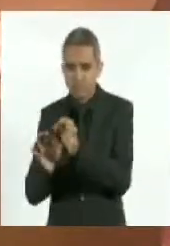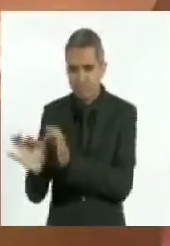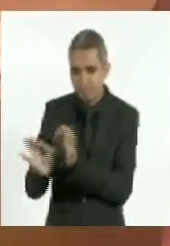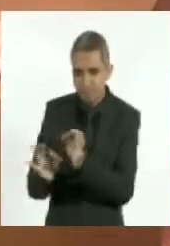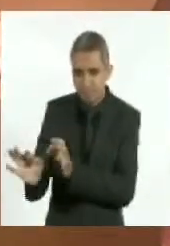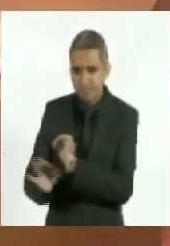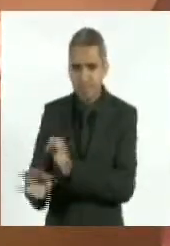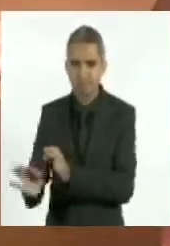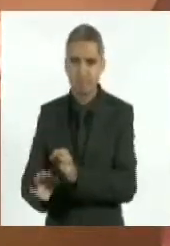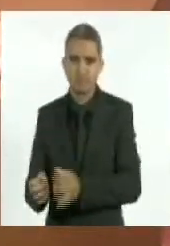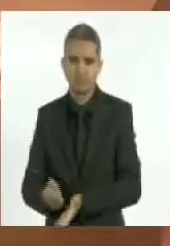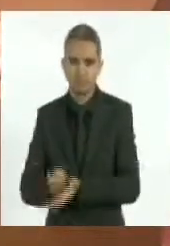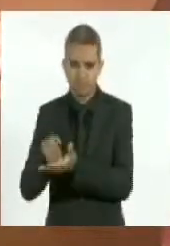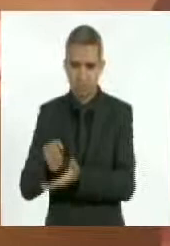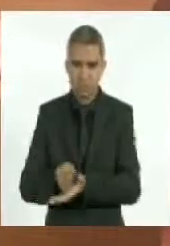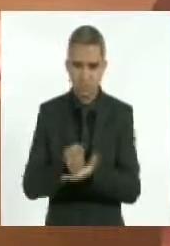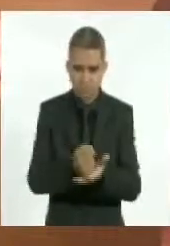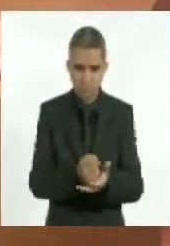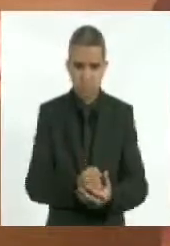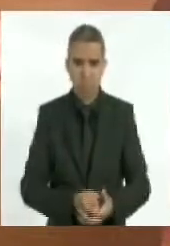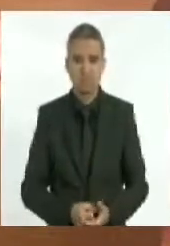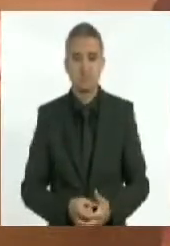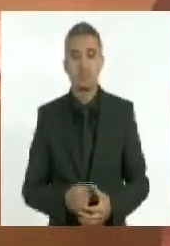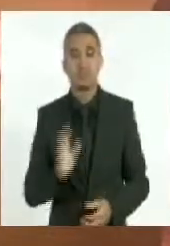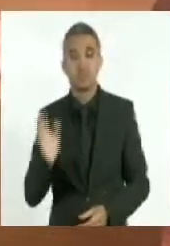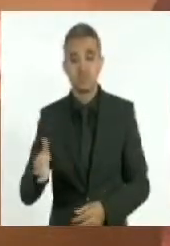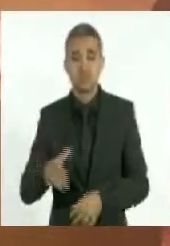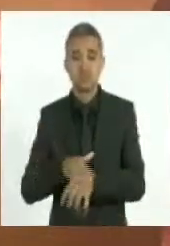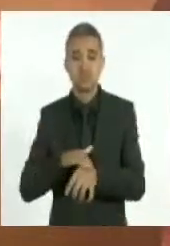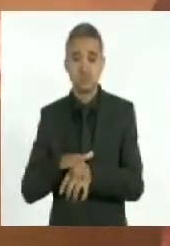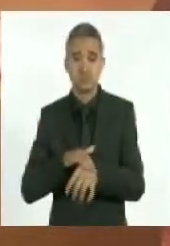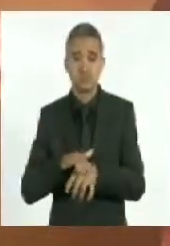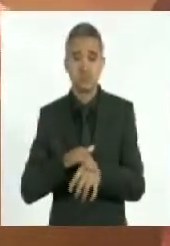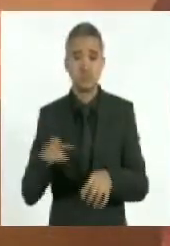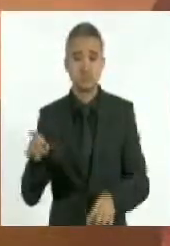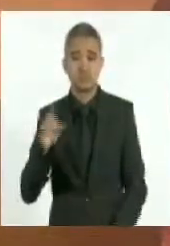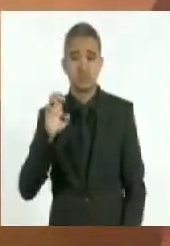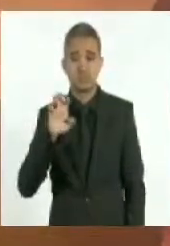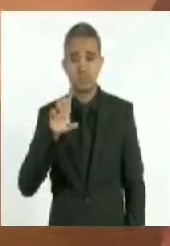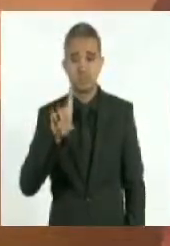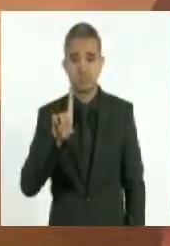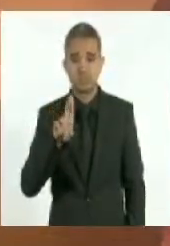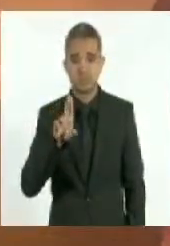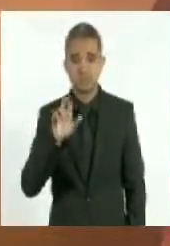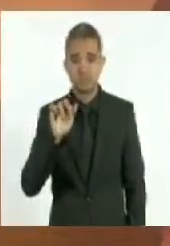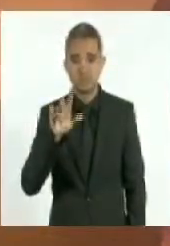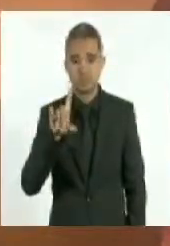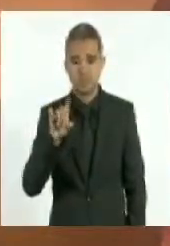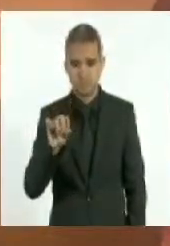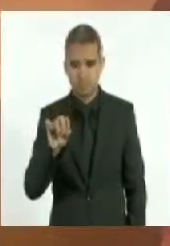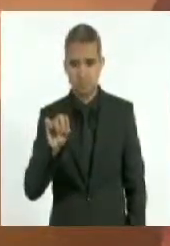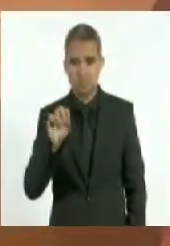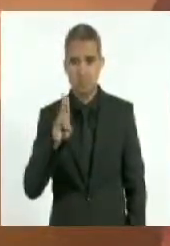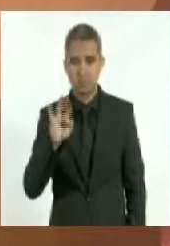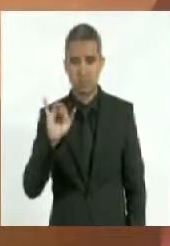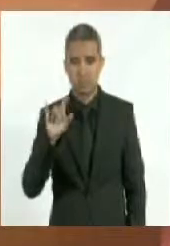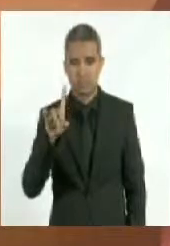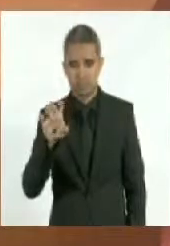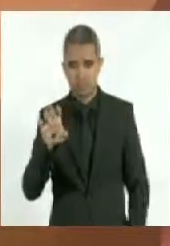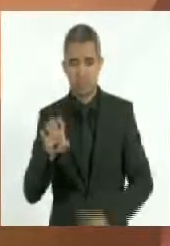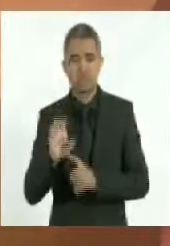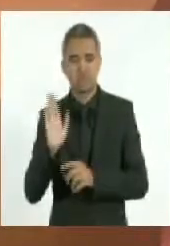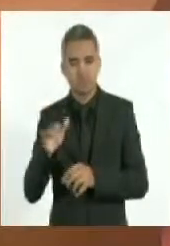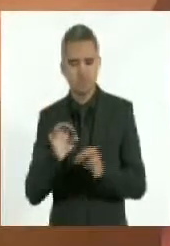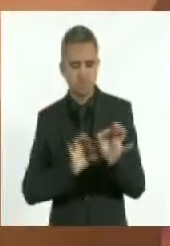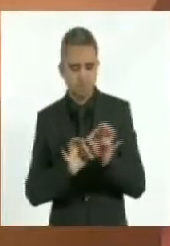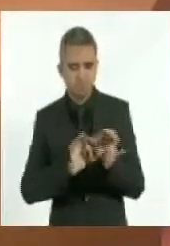aqui, Eduardo Braide, agora, e está sendo reformulado, está sendo revogada a lei do Pro Maranhão, para que a gente dê um caráter